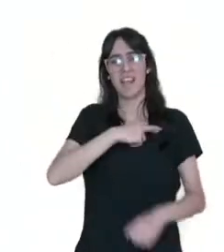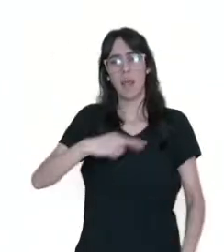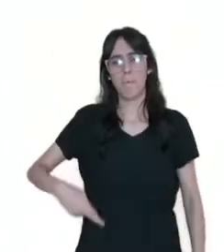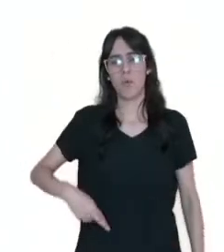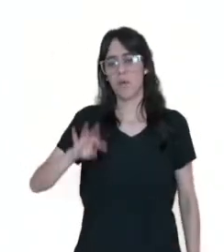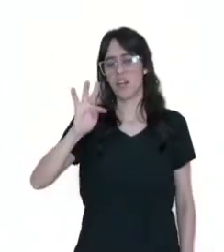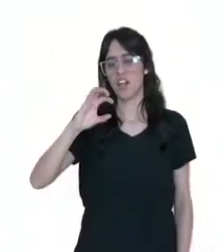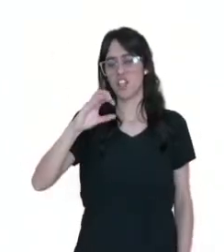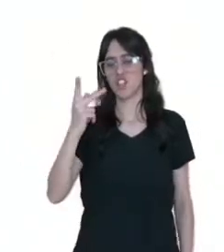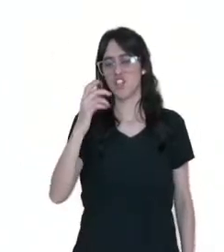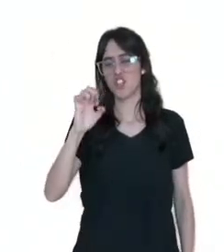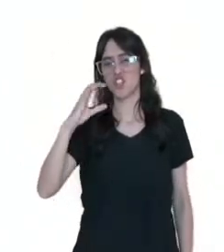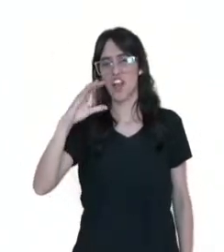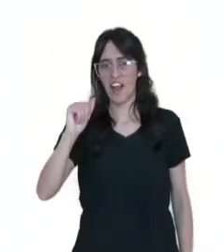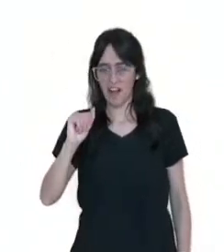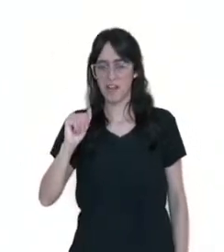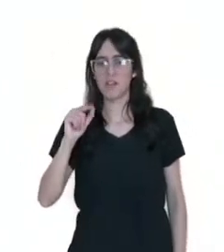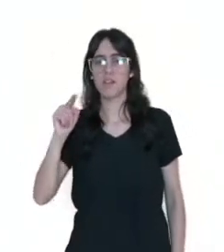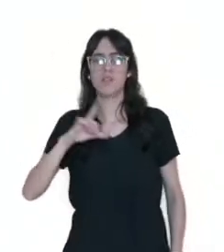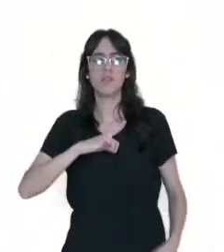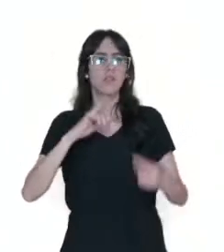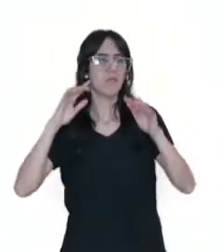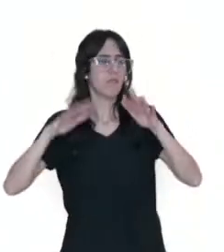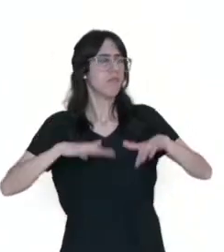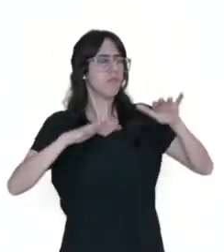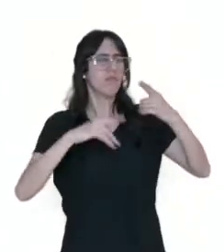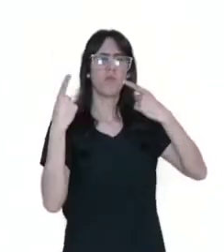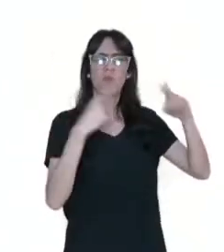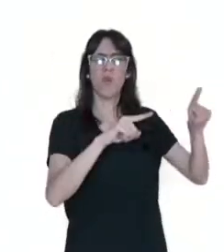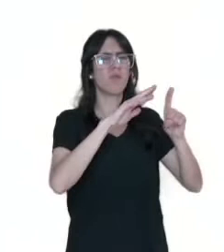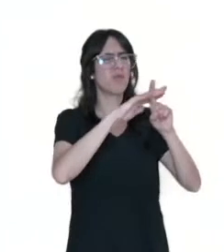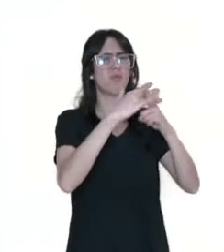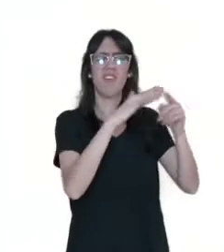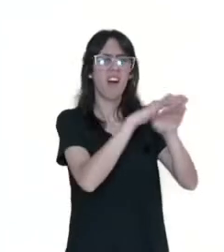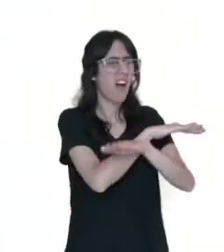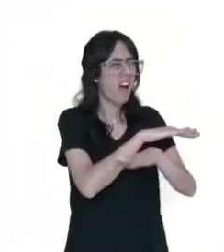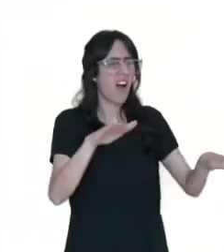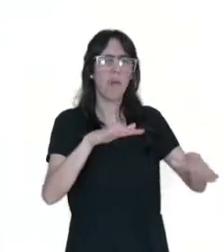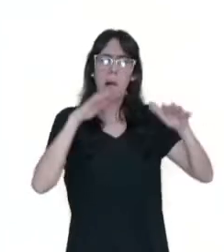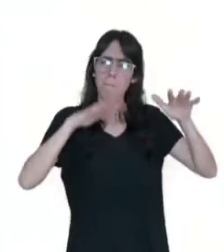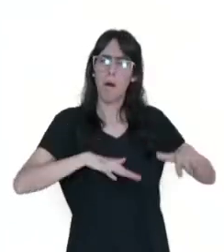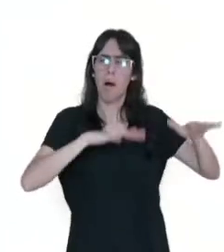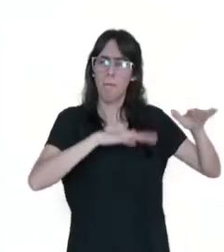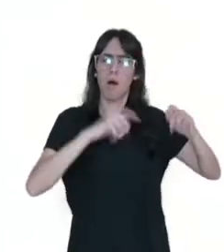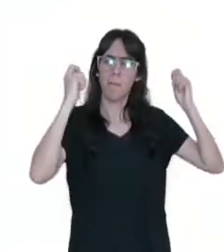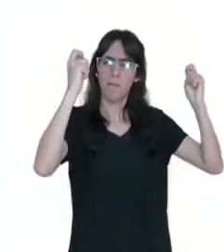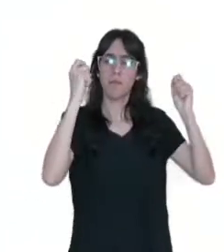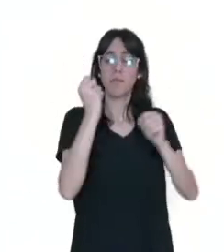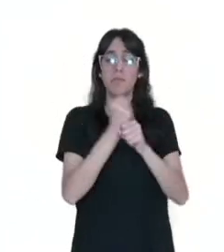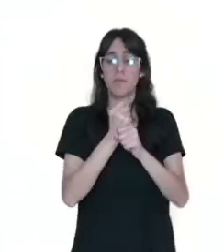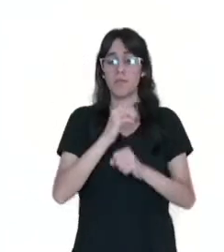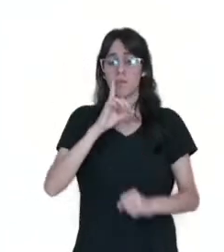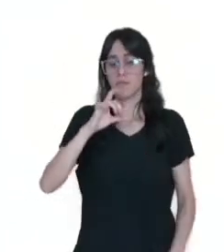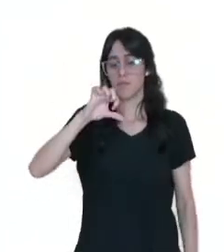uma manifestação contra a continuidade do socialismo na Tchecoslováquia, isso em